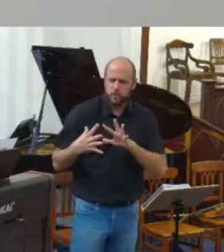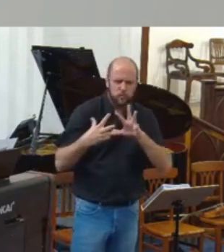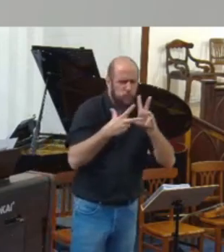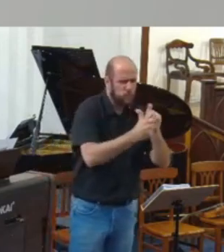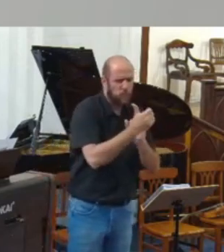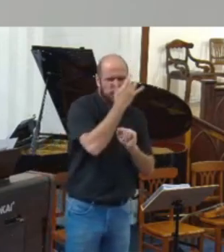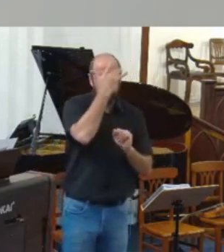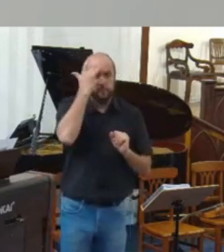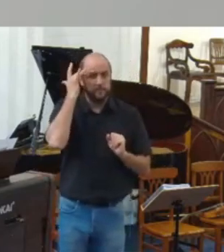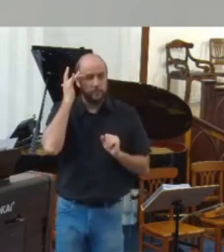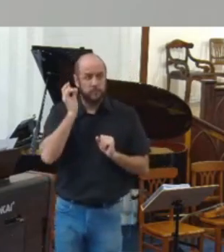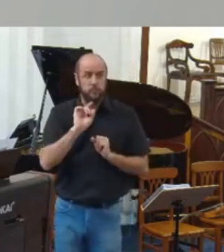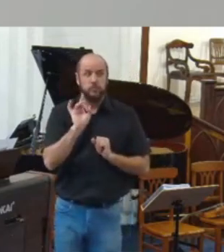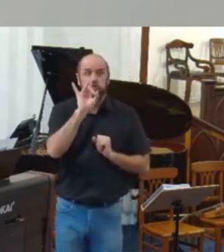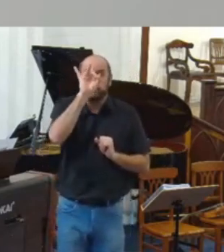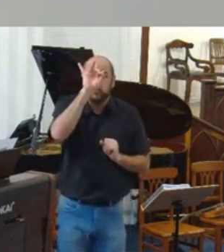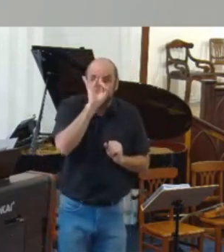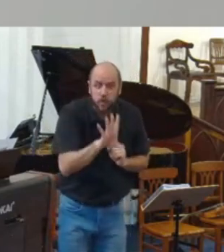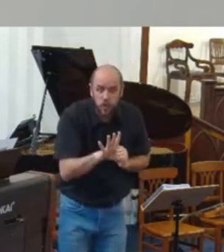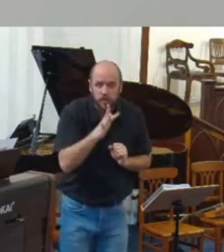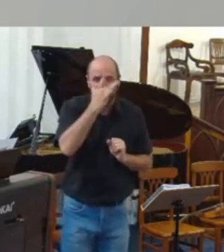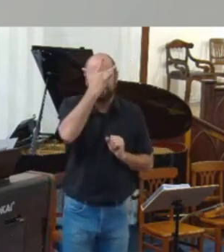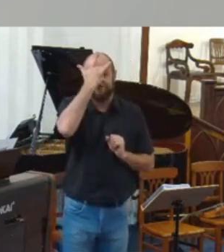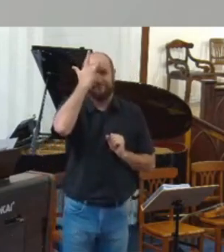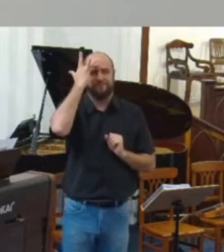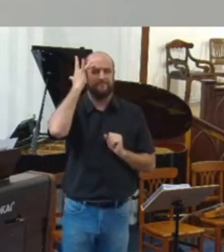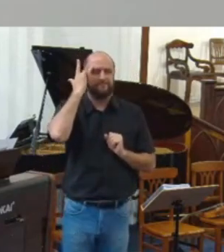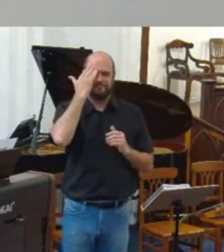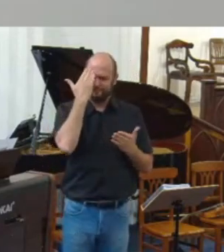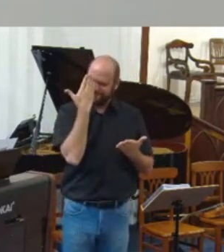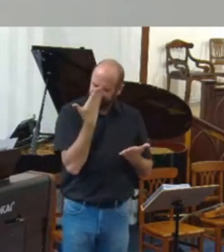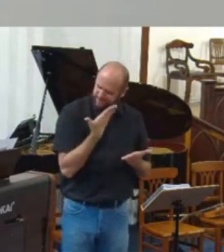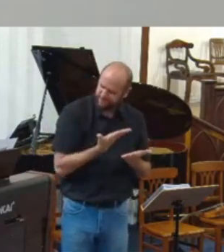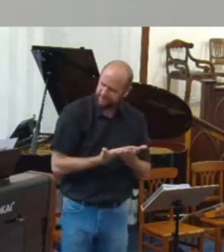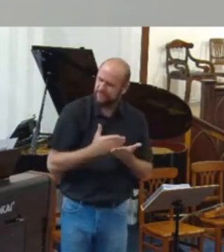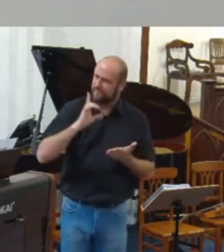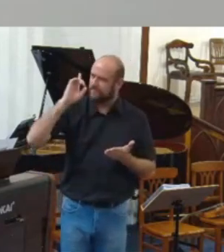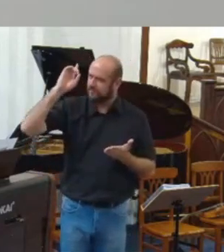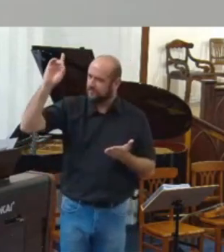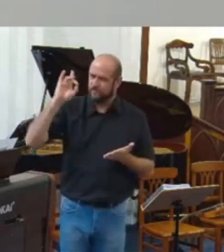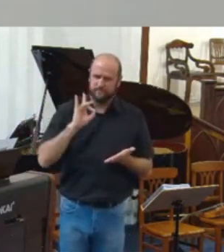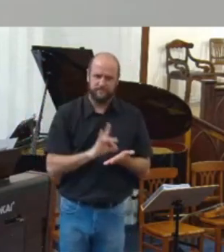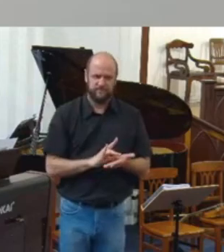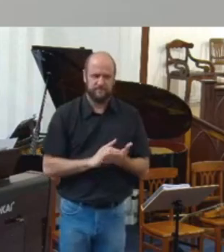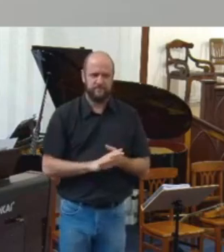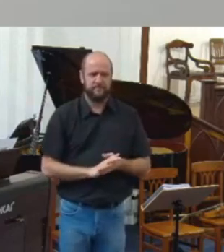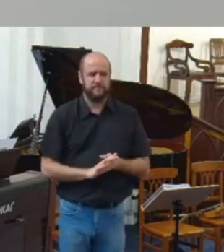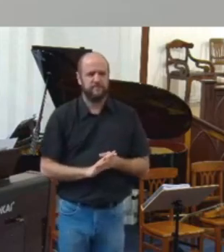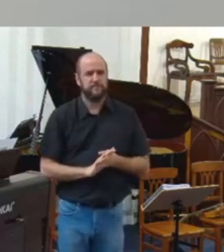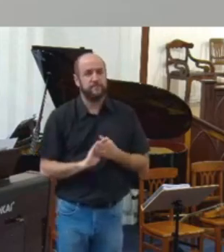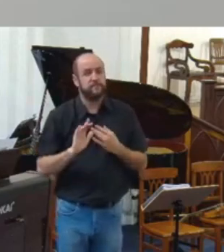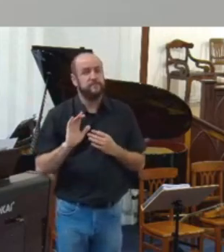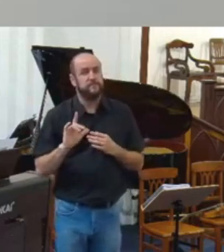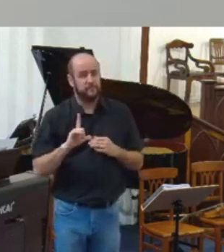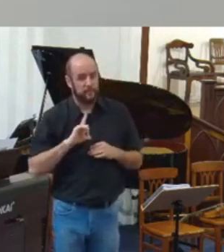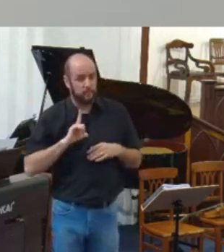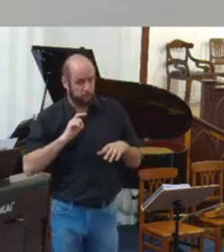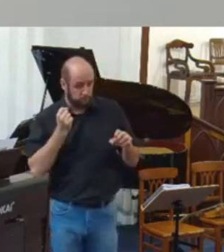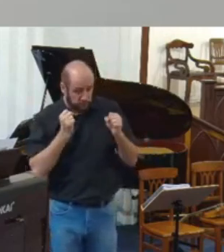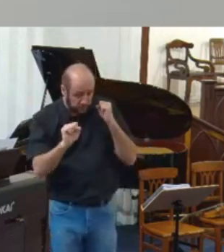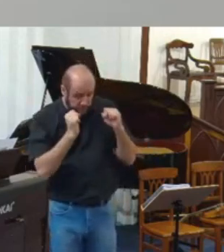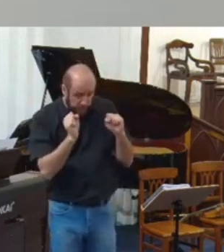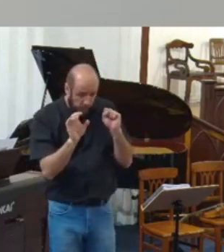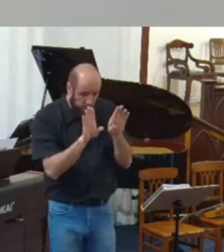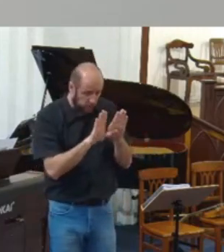aquele, ou a somente aquele que confia em Deus. E quando o salmista, um dos